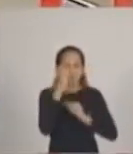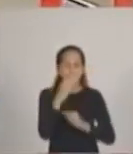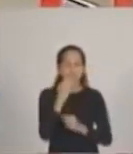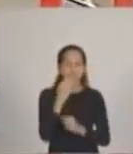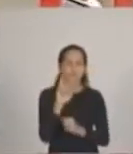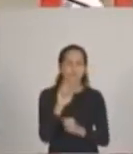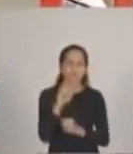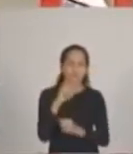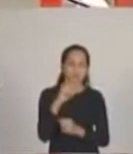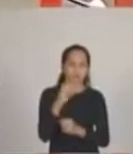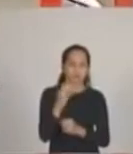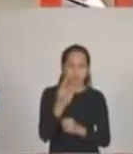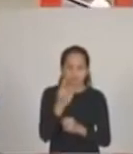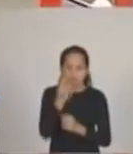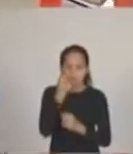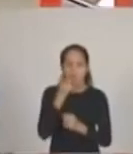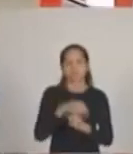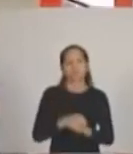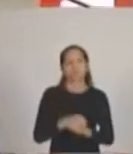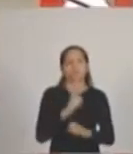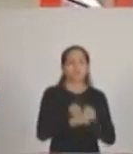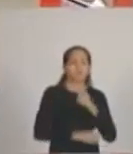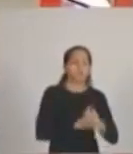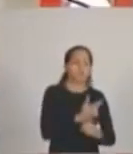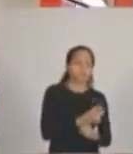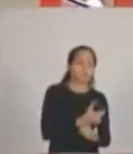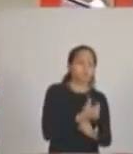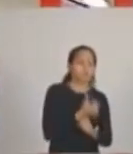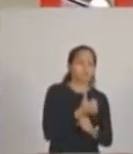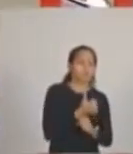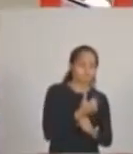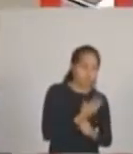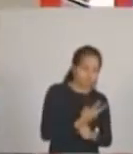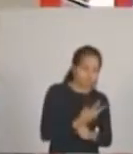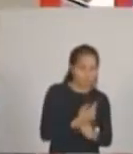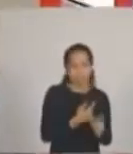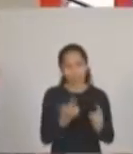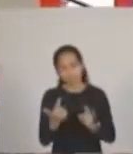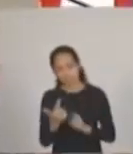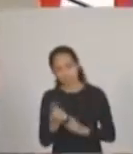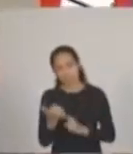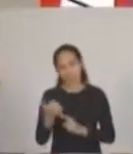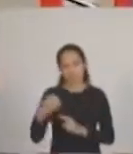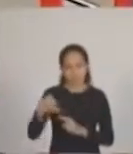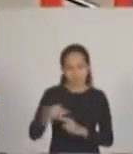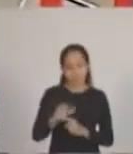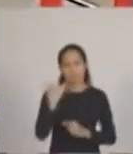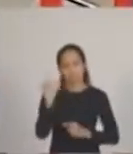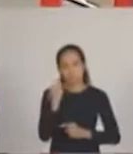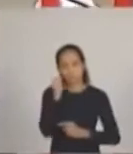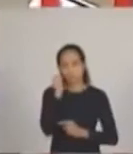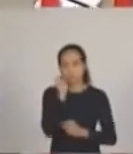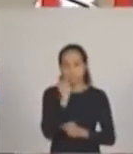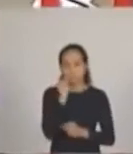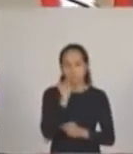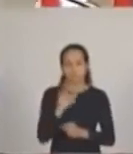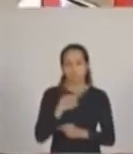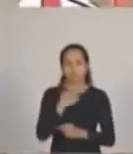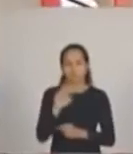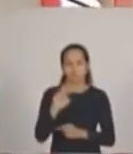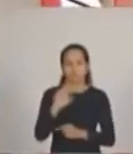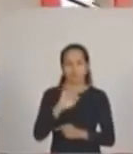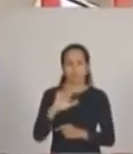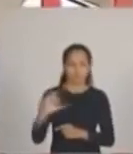2003 a 2019, uma senhora por nome Zenilda, funcionária da CESA, Secretaria de